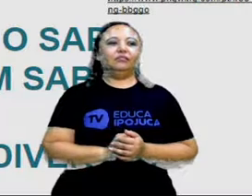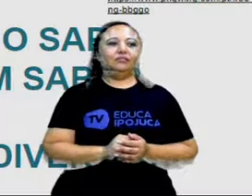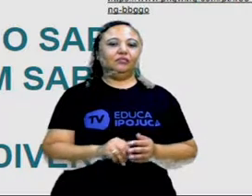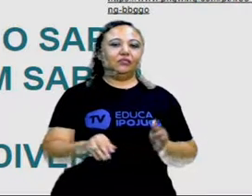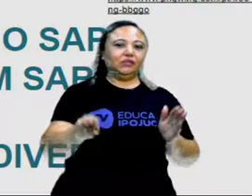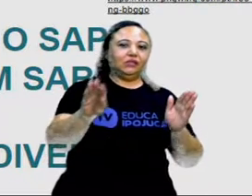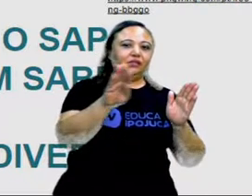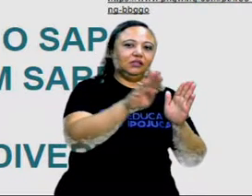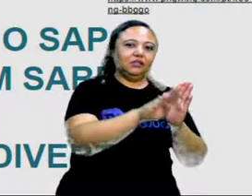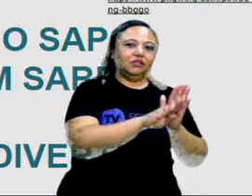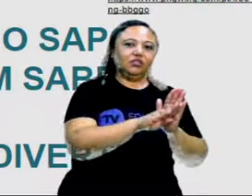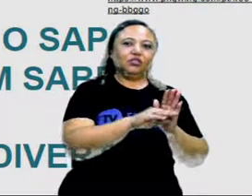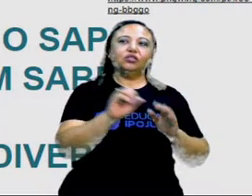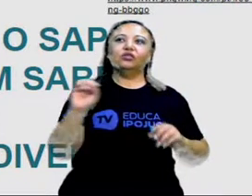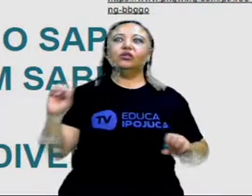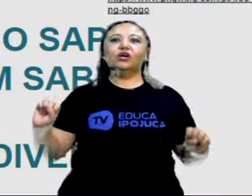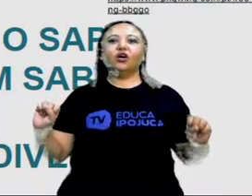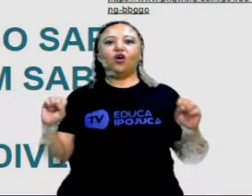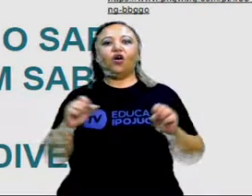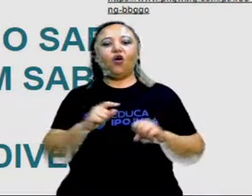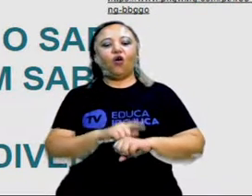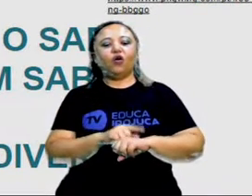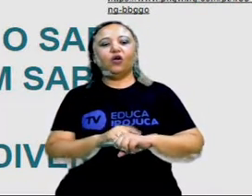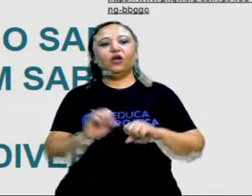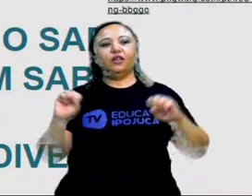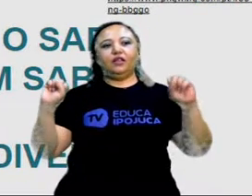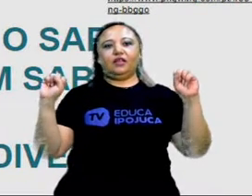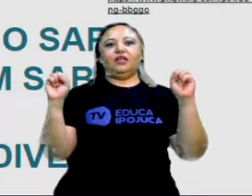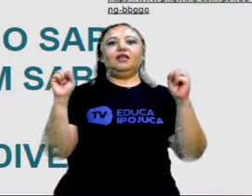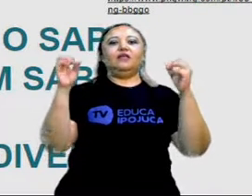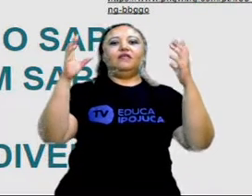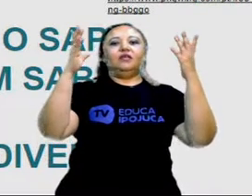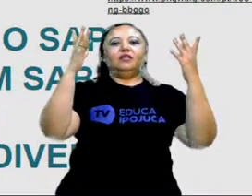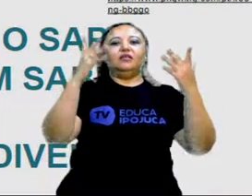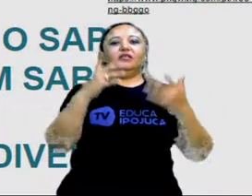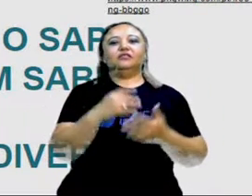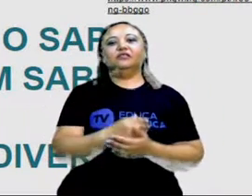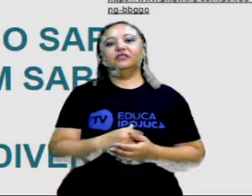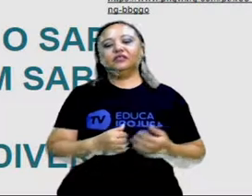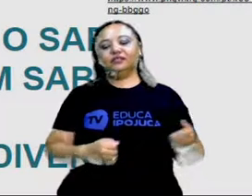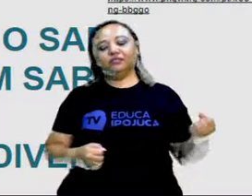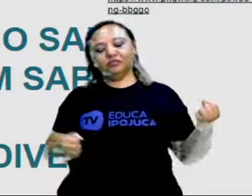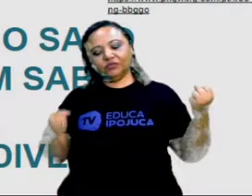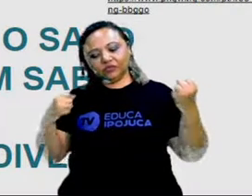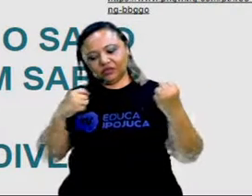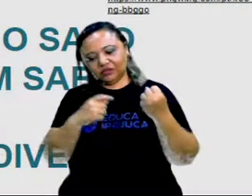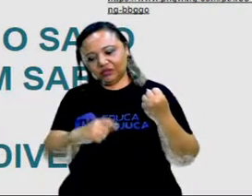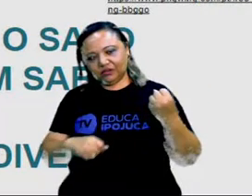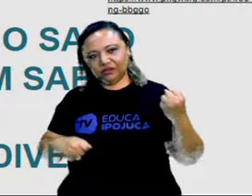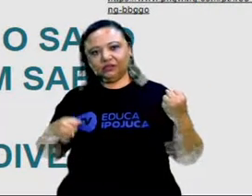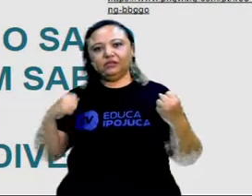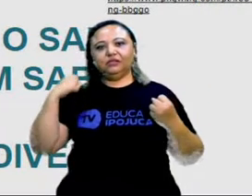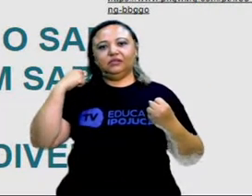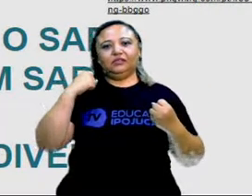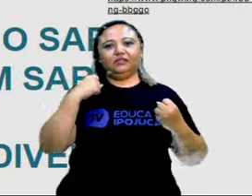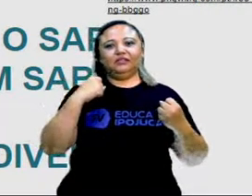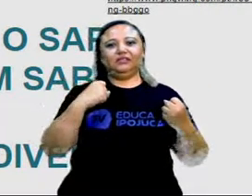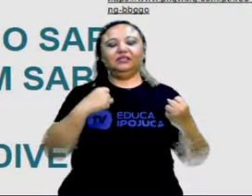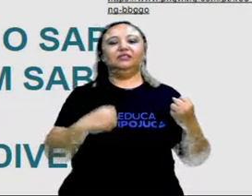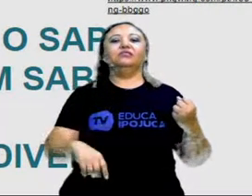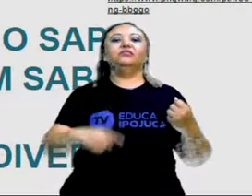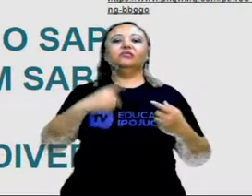Chegando a hora da festa, o urubu pegou a sua viola, amarrou-a em seu pescoço